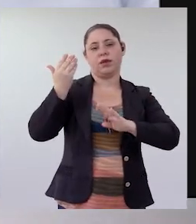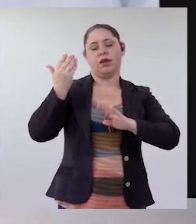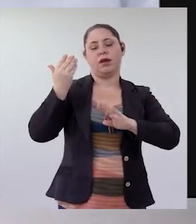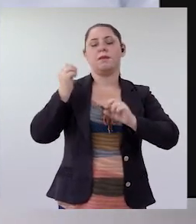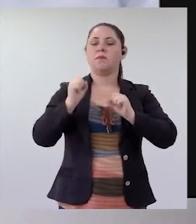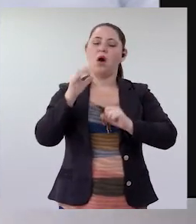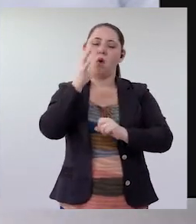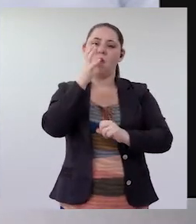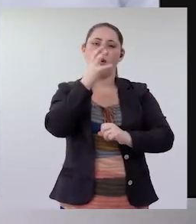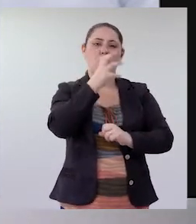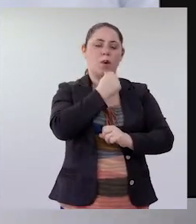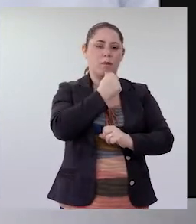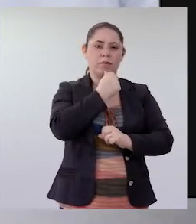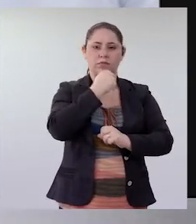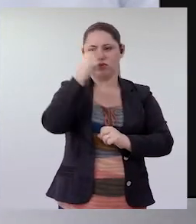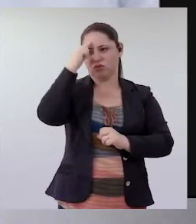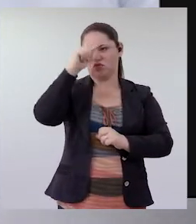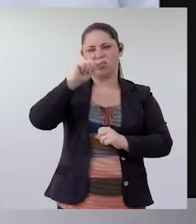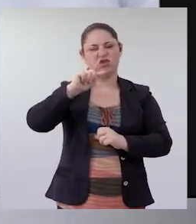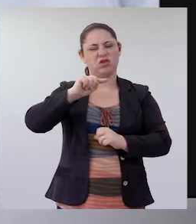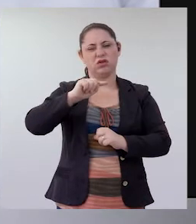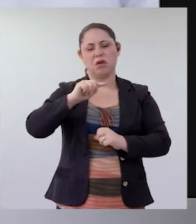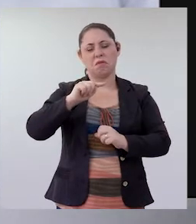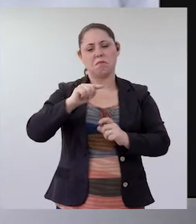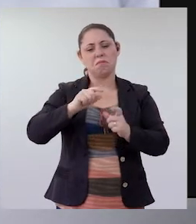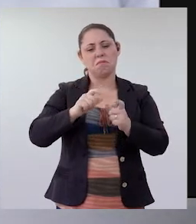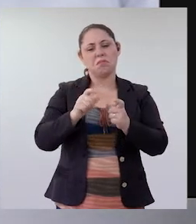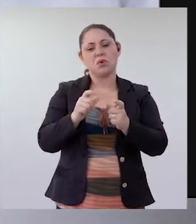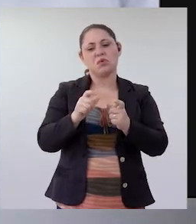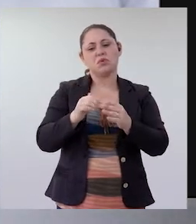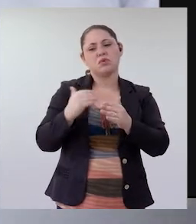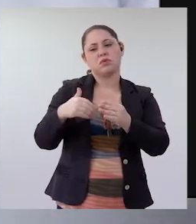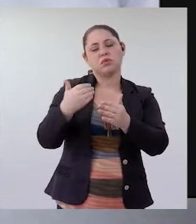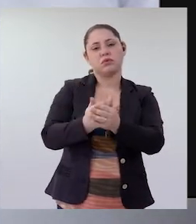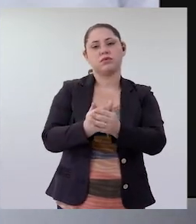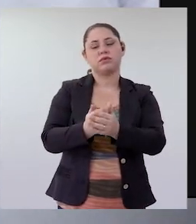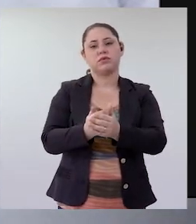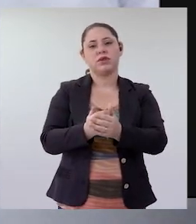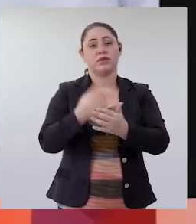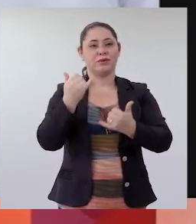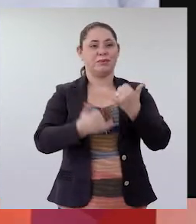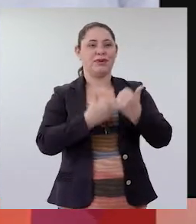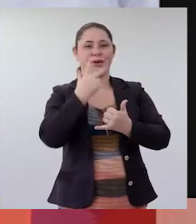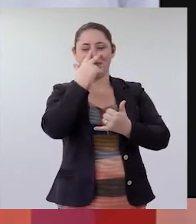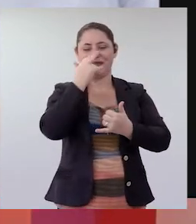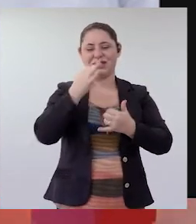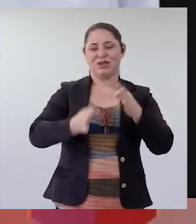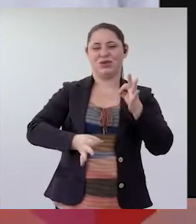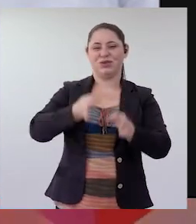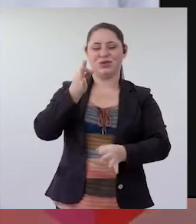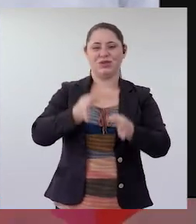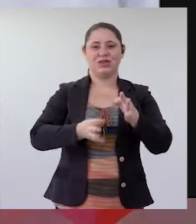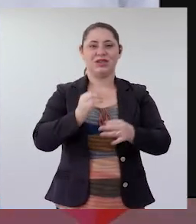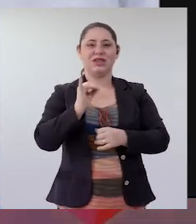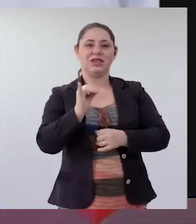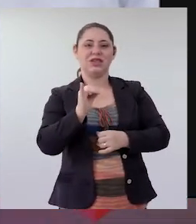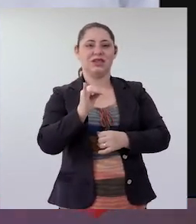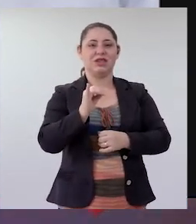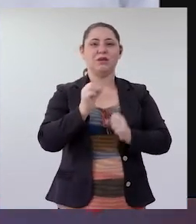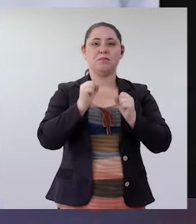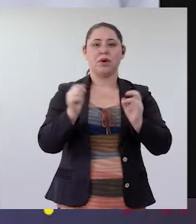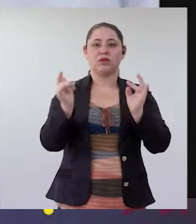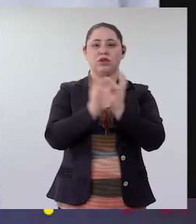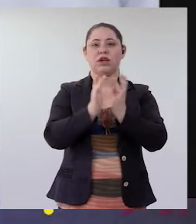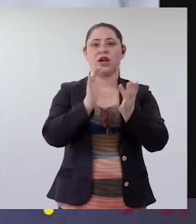isso é feito rapidamente, é feito em dias, você, né, se brinca no meio jurídico, né, uma brincadeira de que você